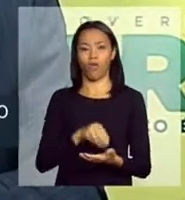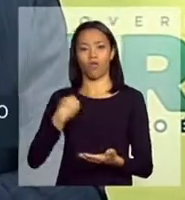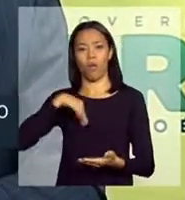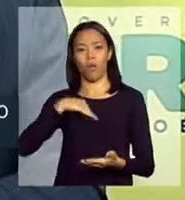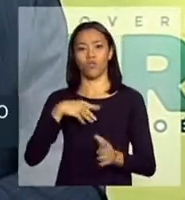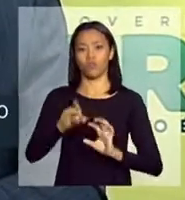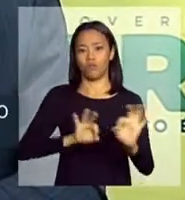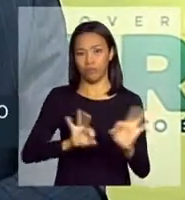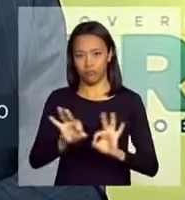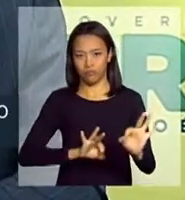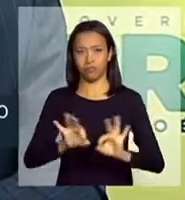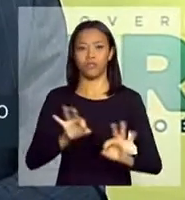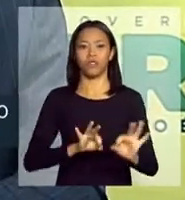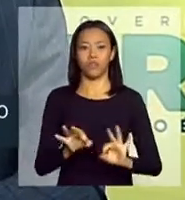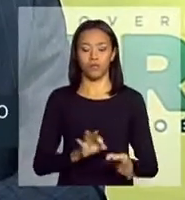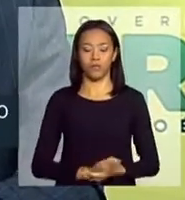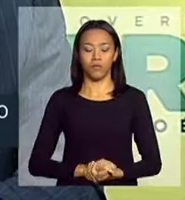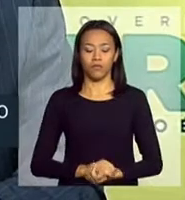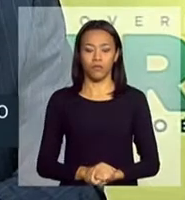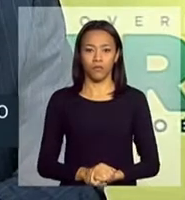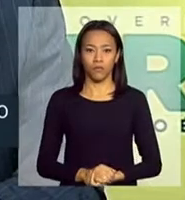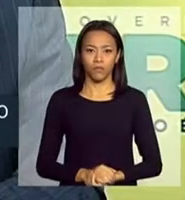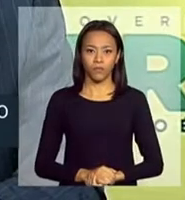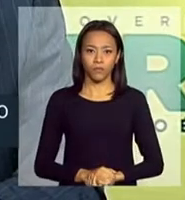compatível com esse próximo Enem